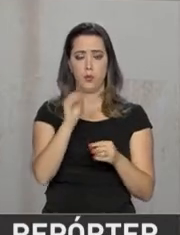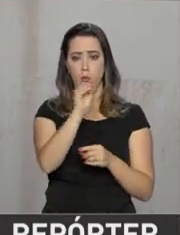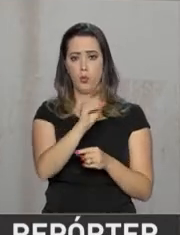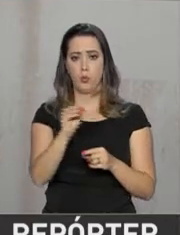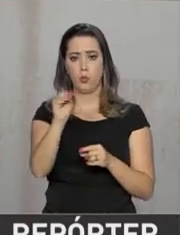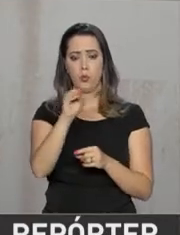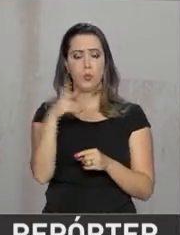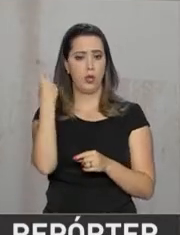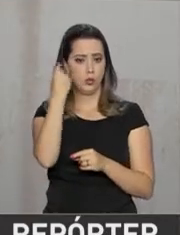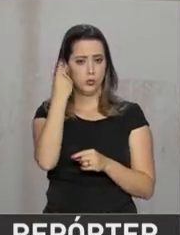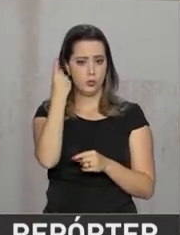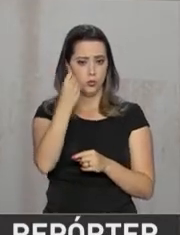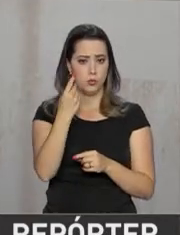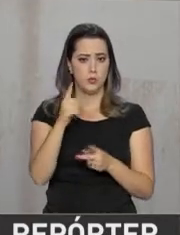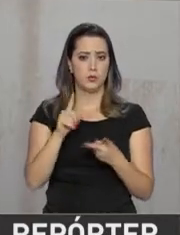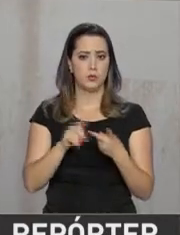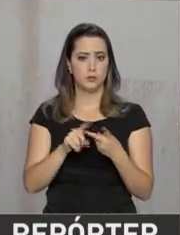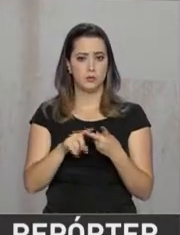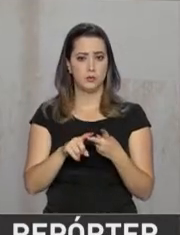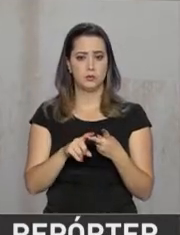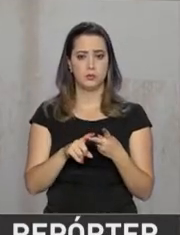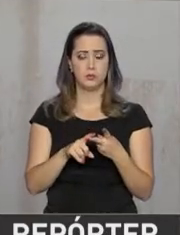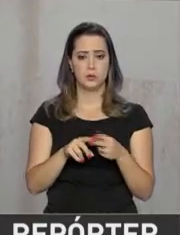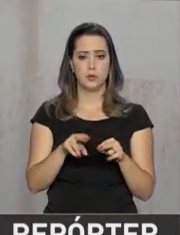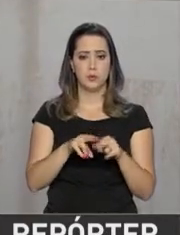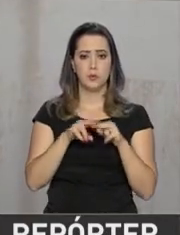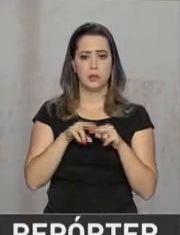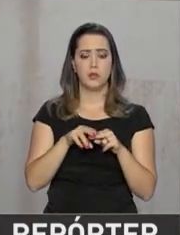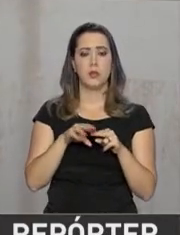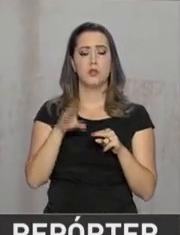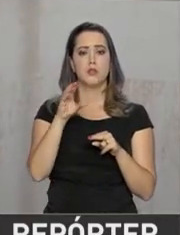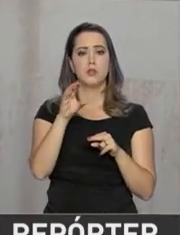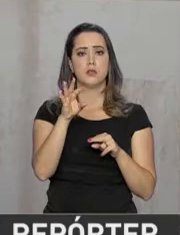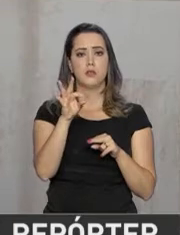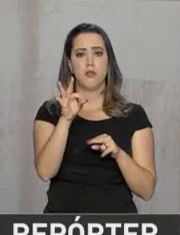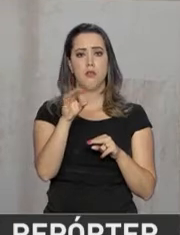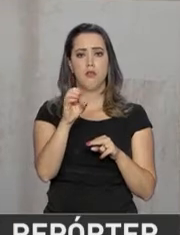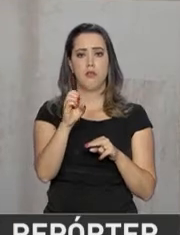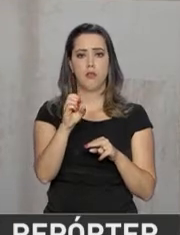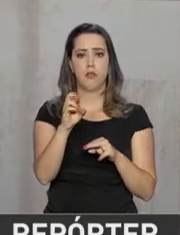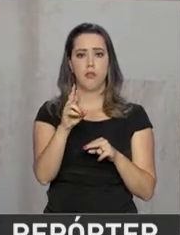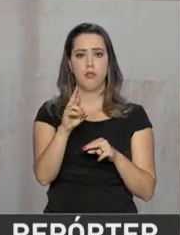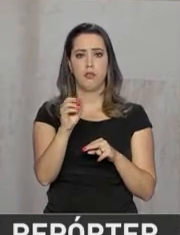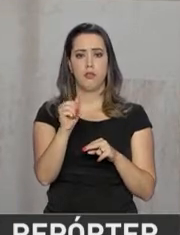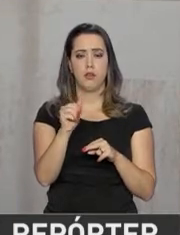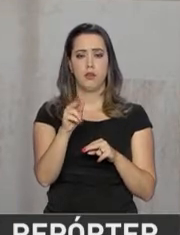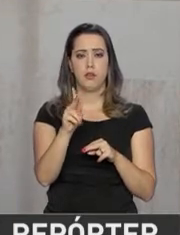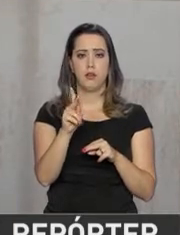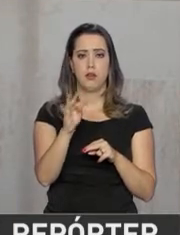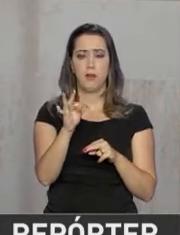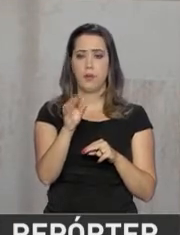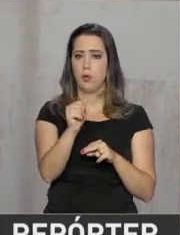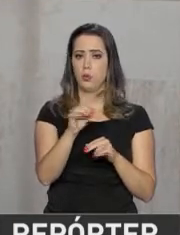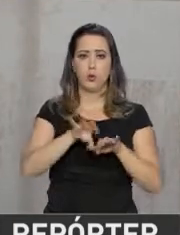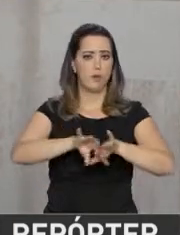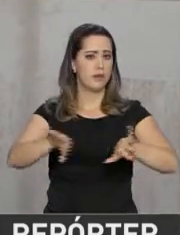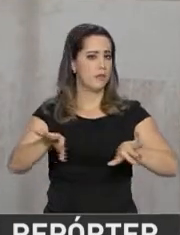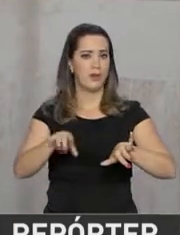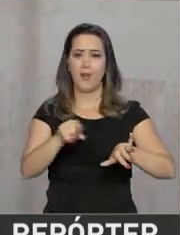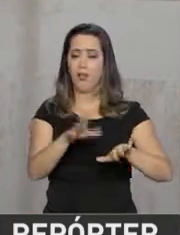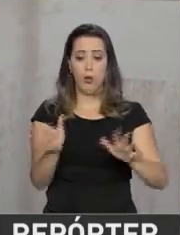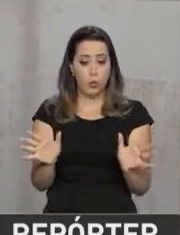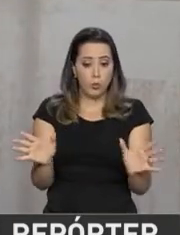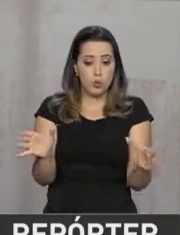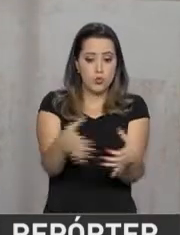convencional quanto o de através das comunidades terapêuticas nós não vamos separar há nenhum deles onde estiver dando certo